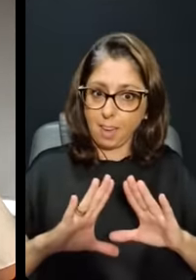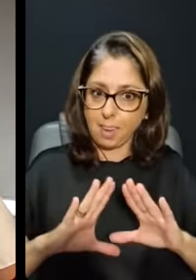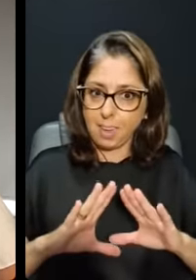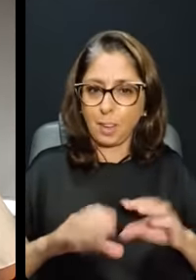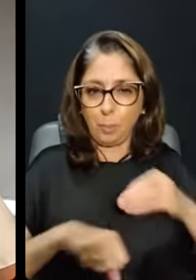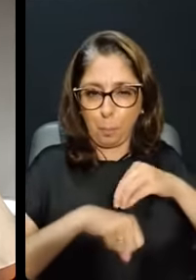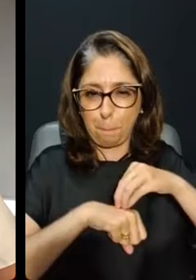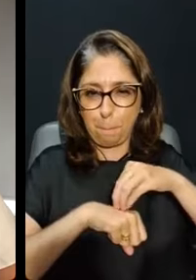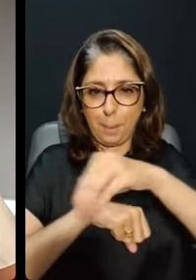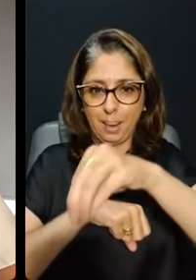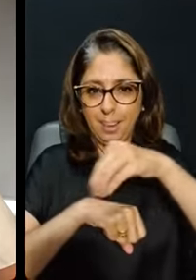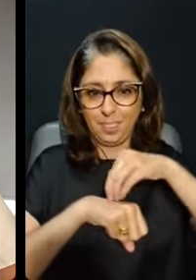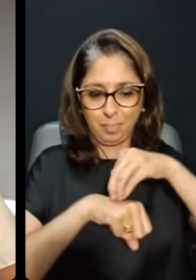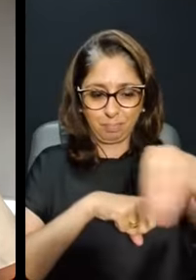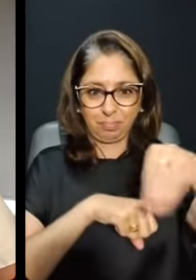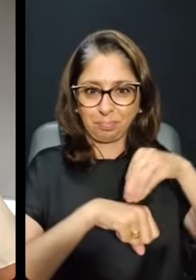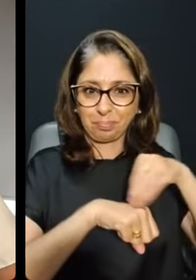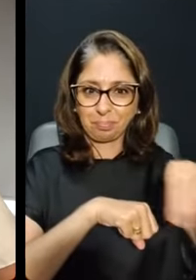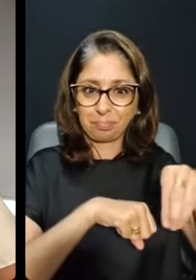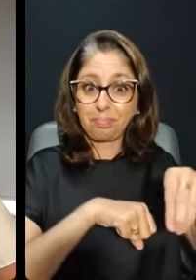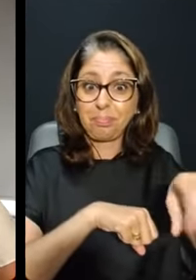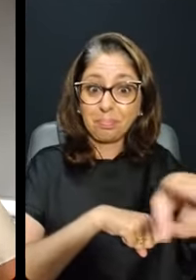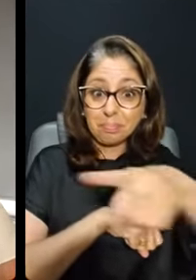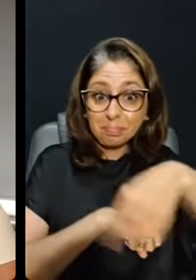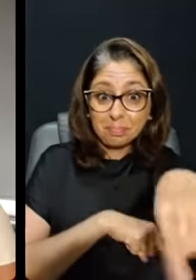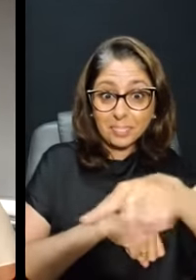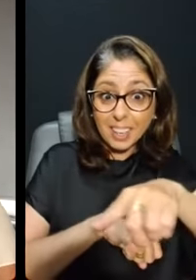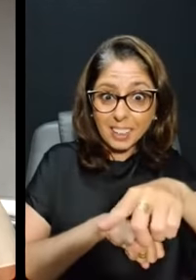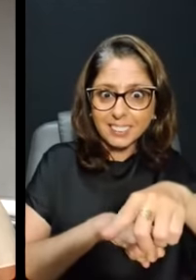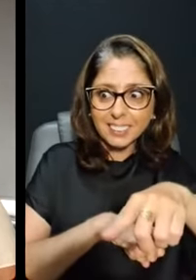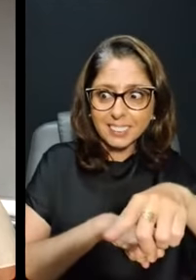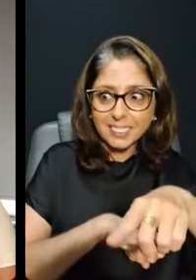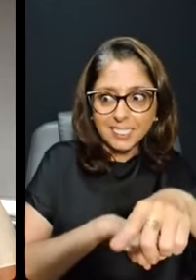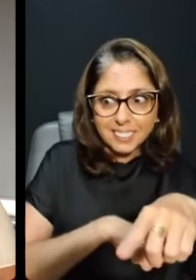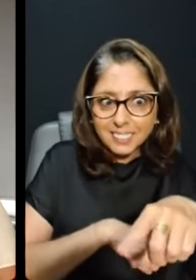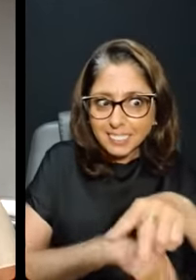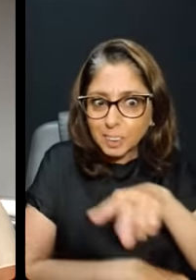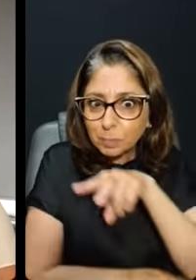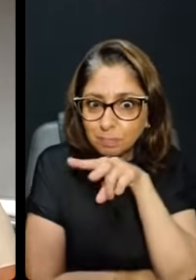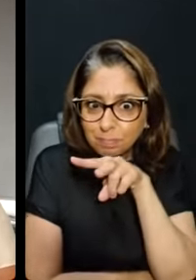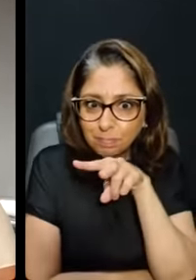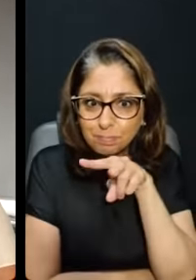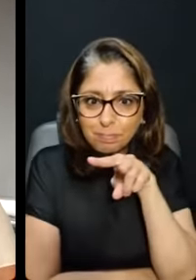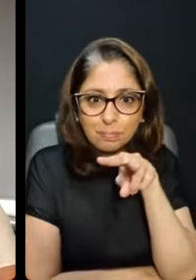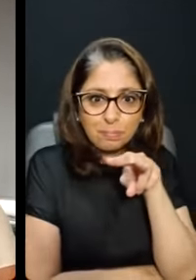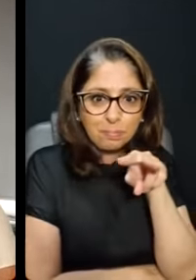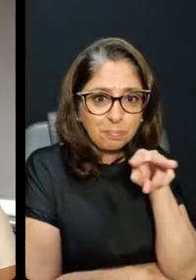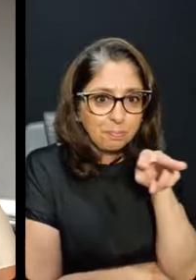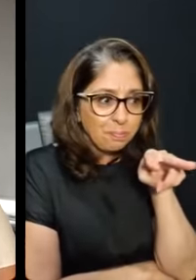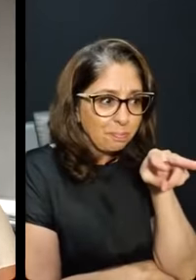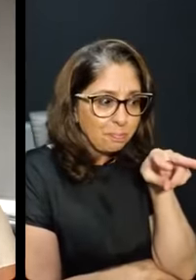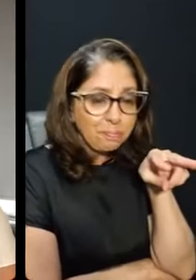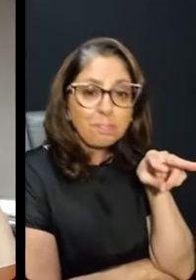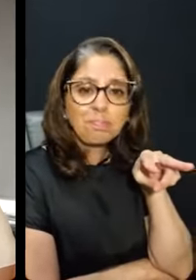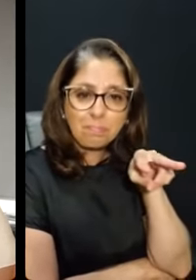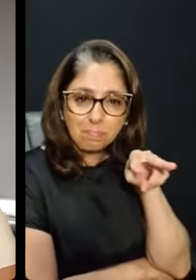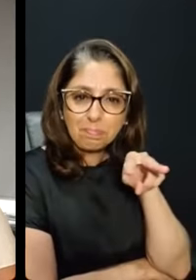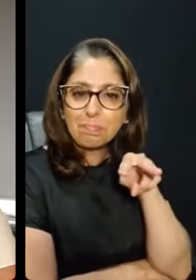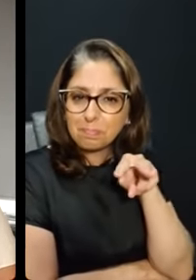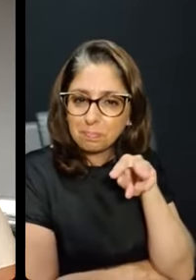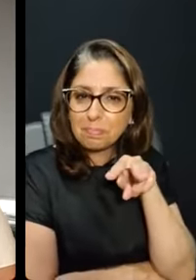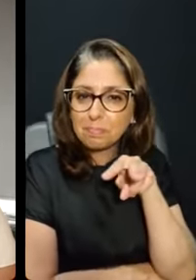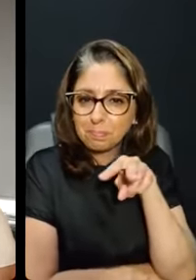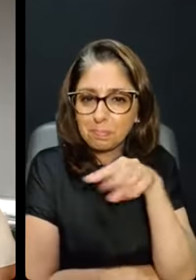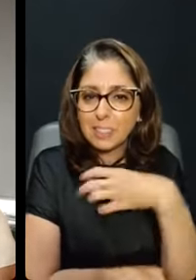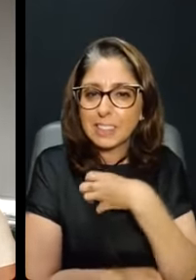porque você percebia que cada pessoa que estava ali colocando um tijolo, botando uma